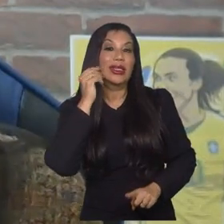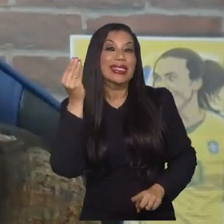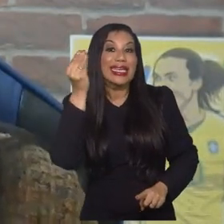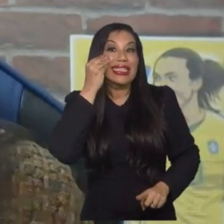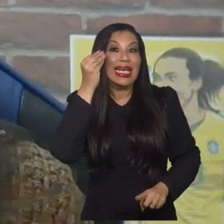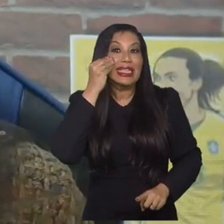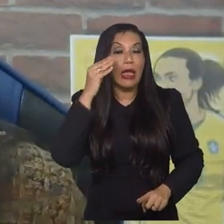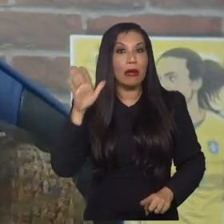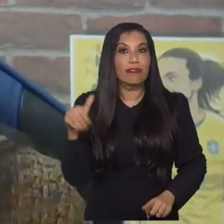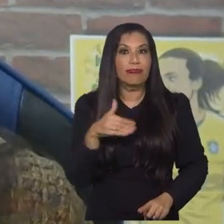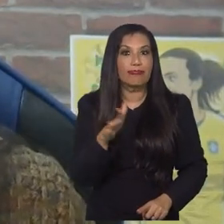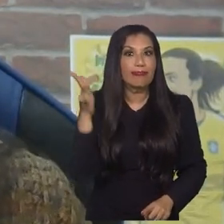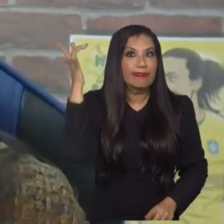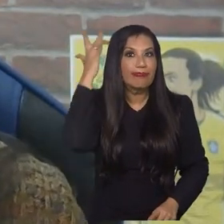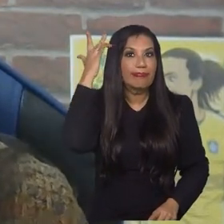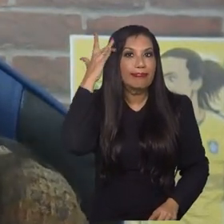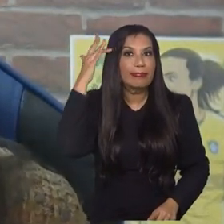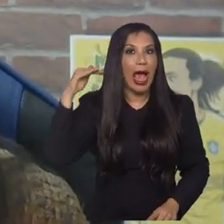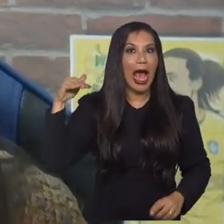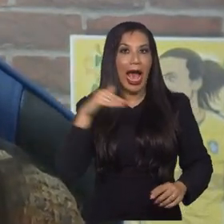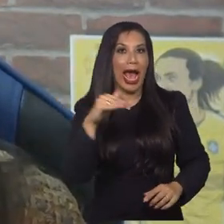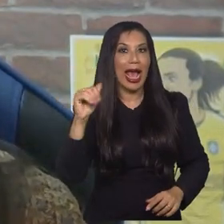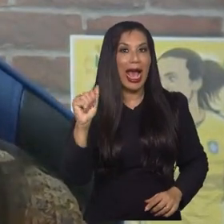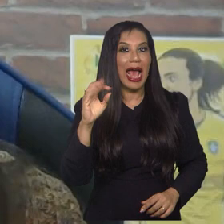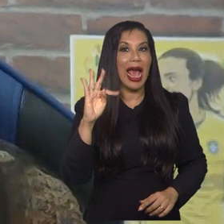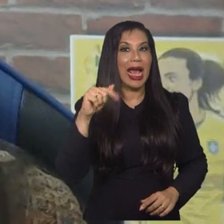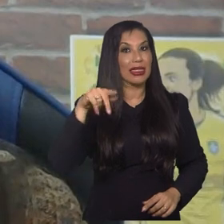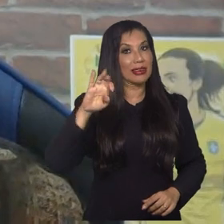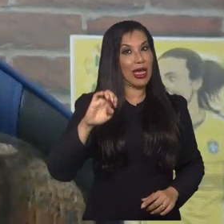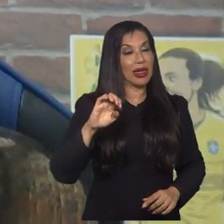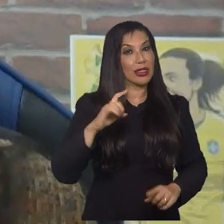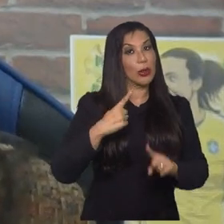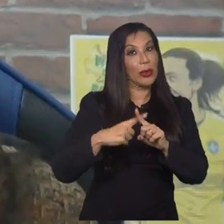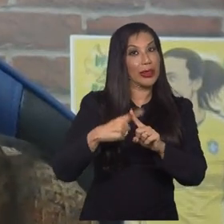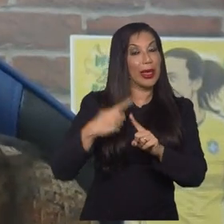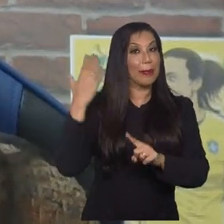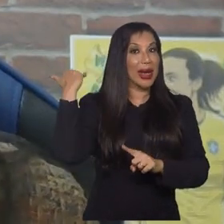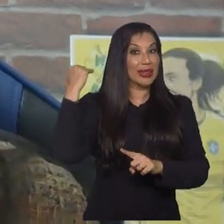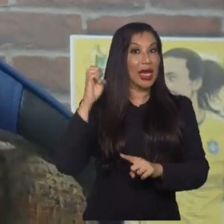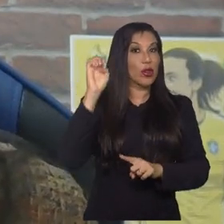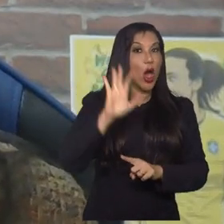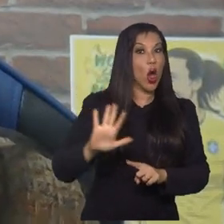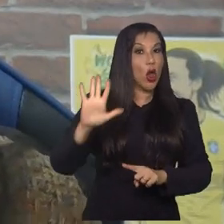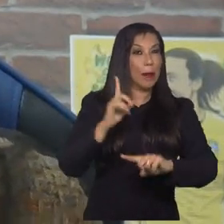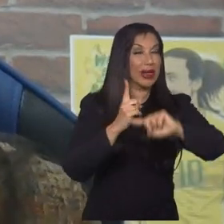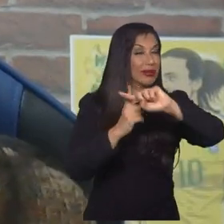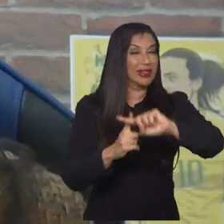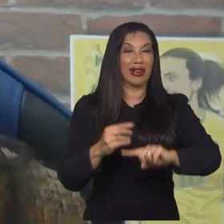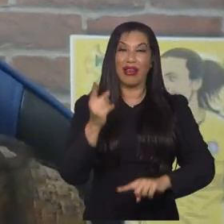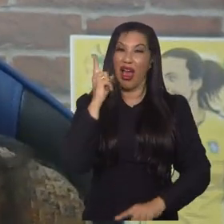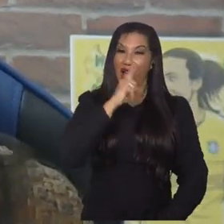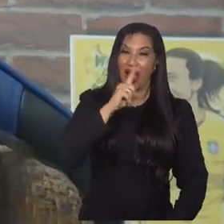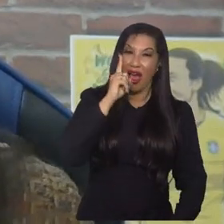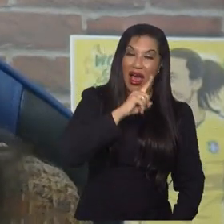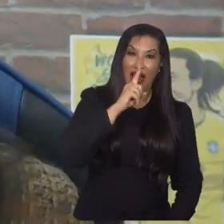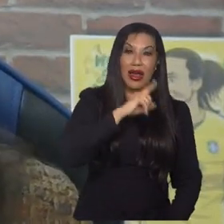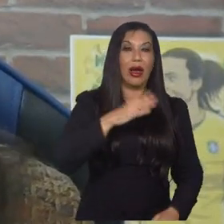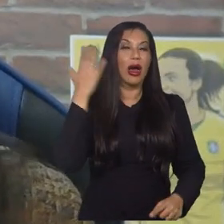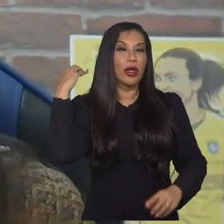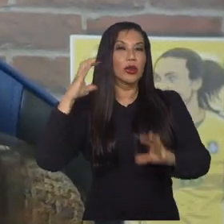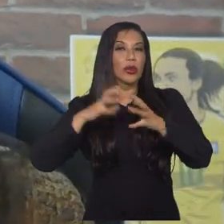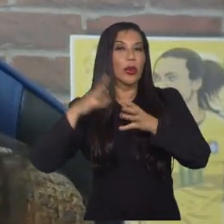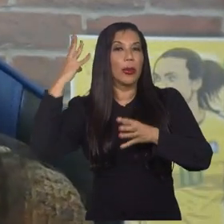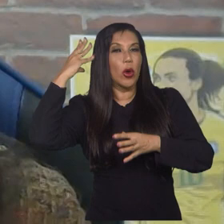tentar ser eficiente no ataque, porque na Euro não foi isso que aconteceu. A Suíça esteve num grupo que tinha Holanda, que